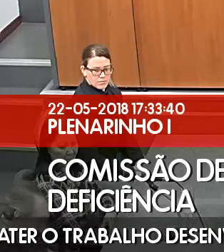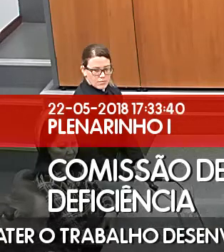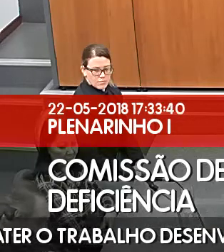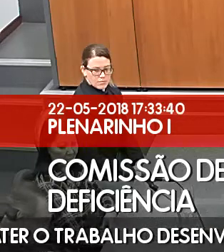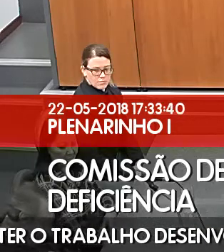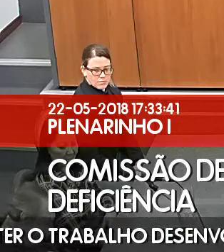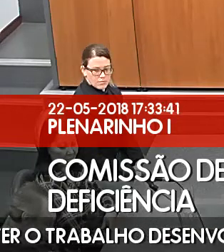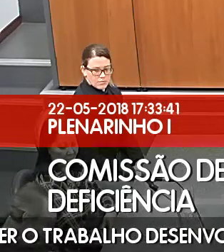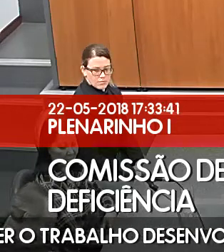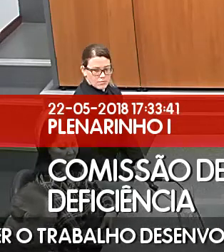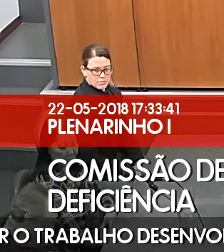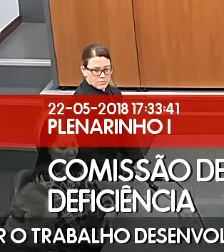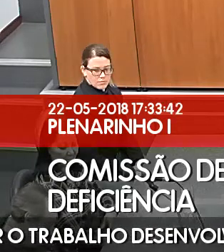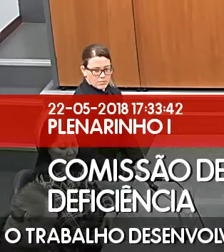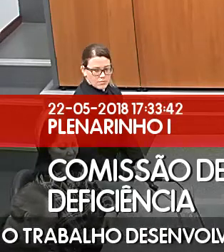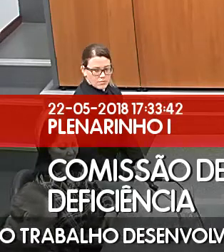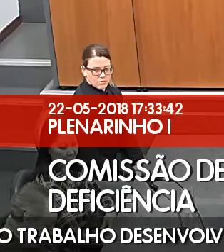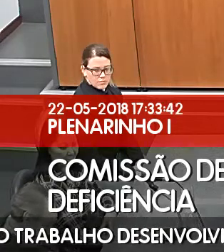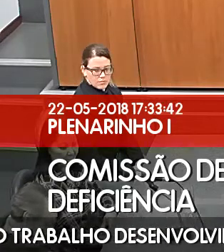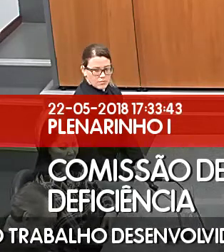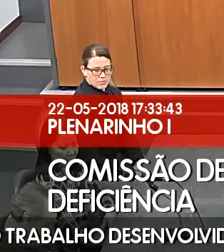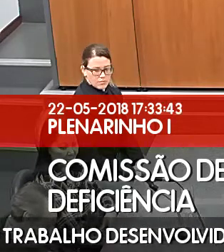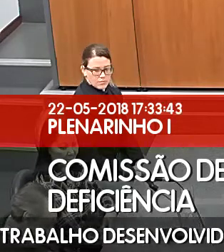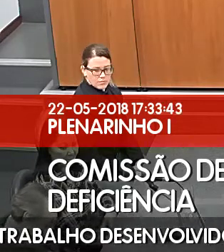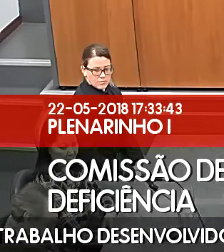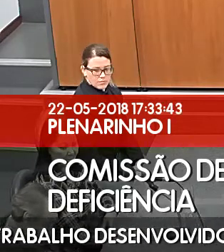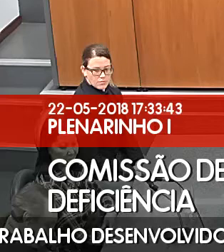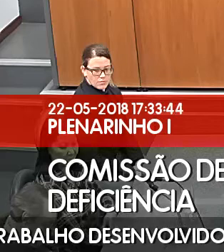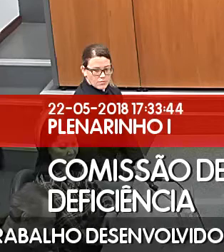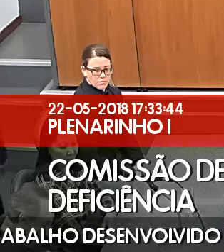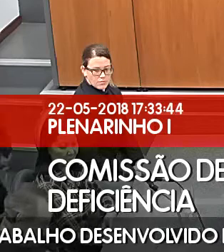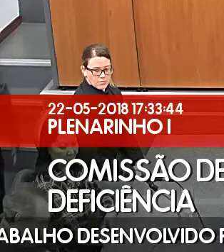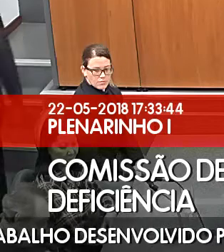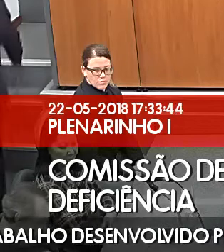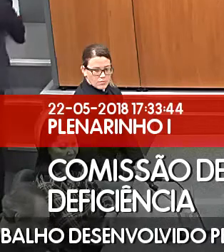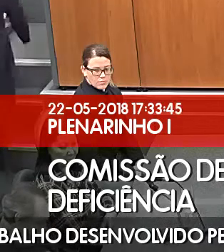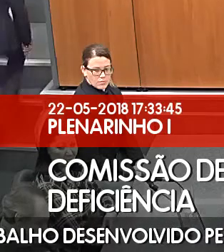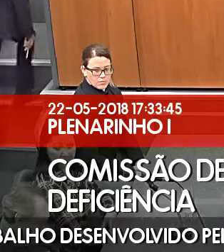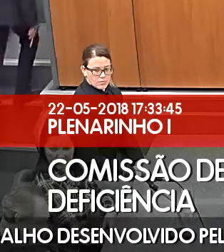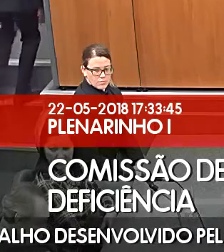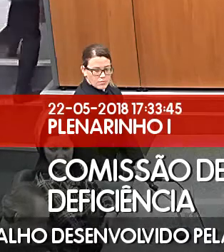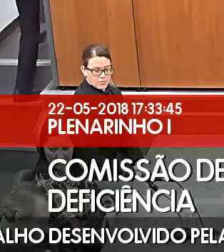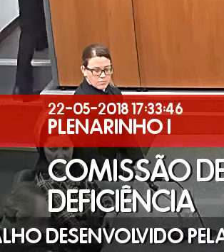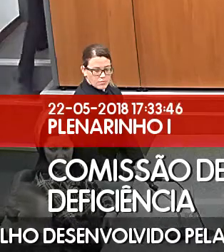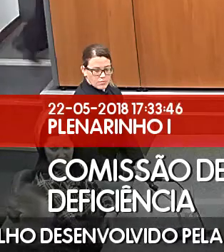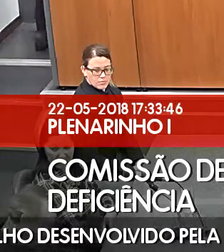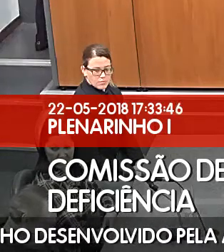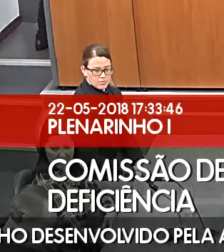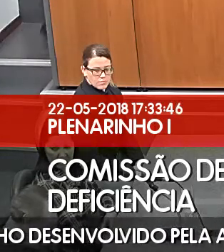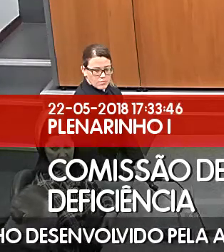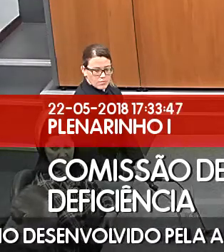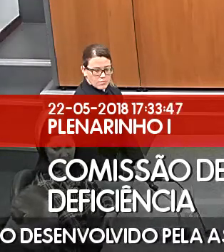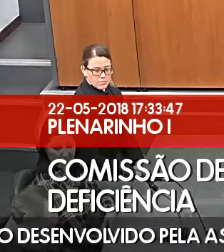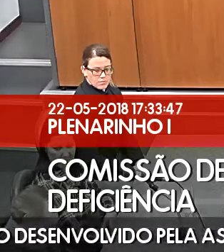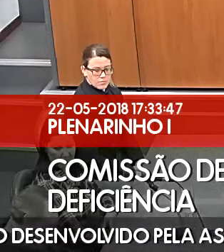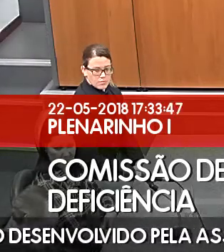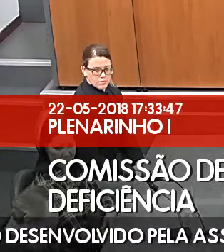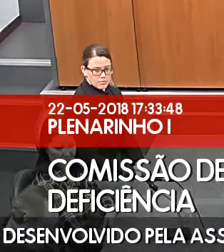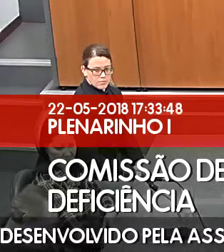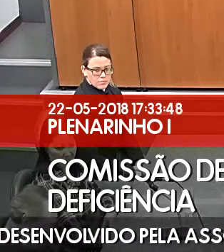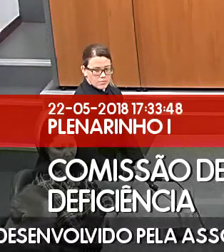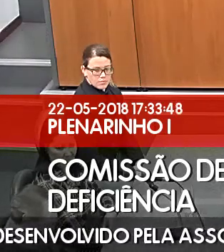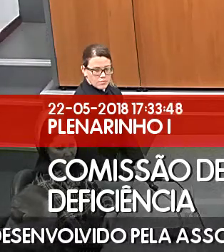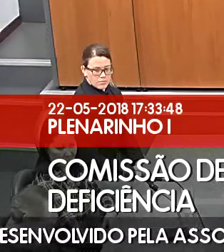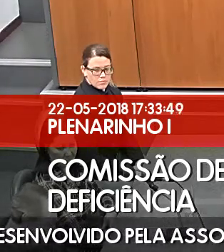esta casa possa estar chamando a comunidade surda também junto, né, e os intérpretes da nossa